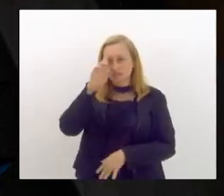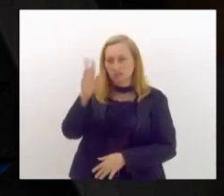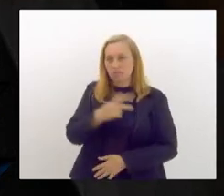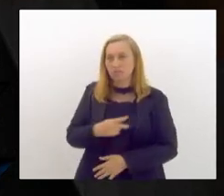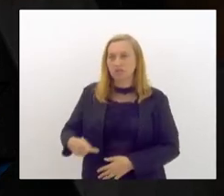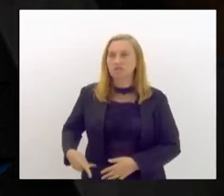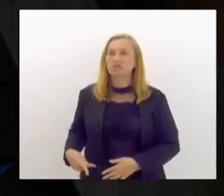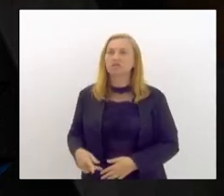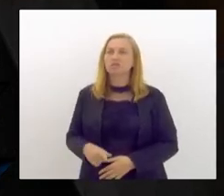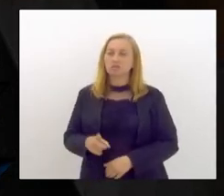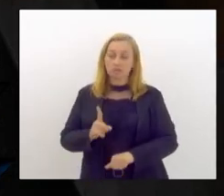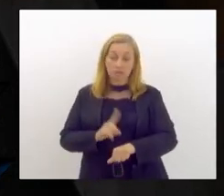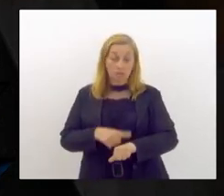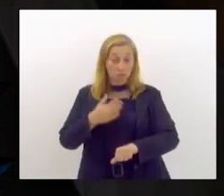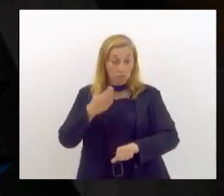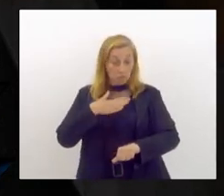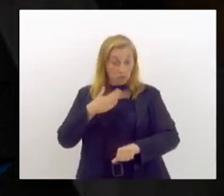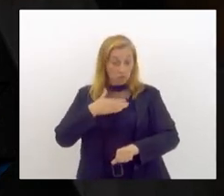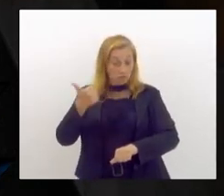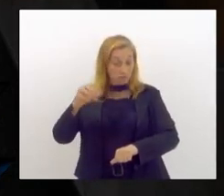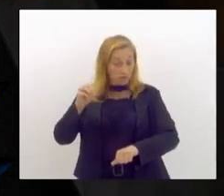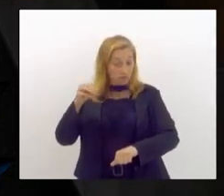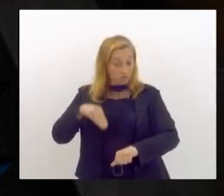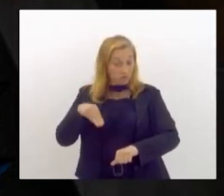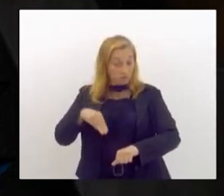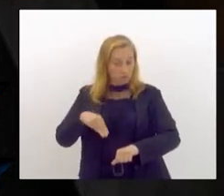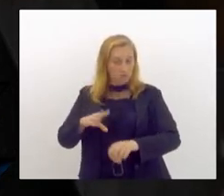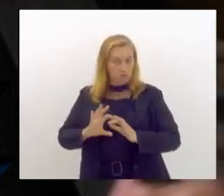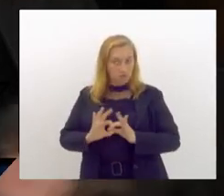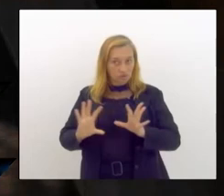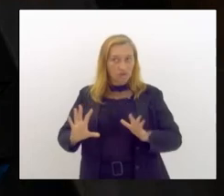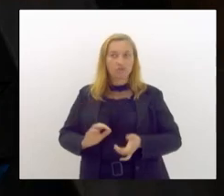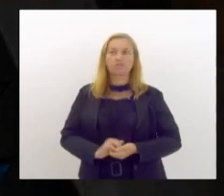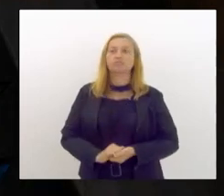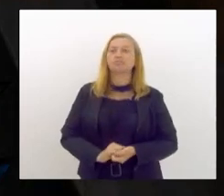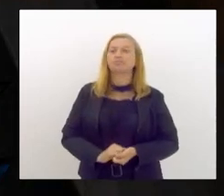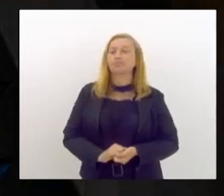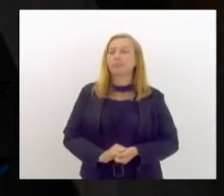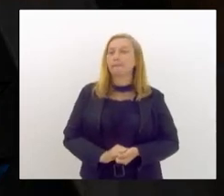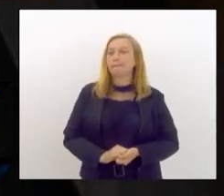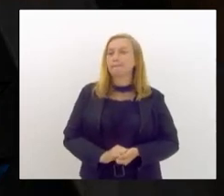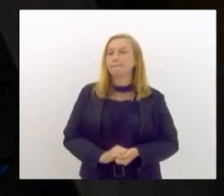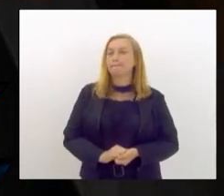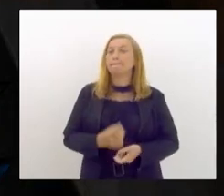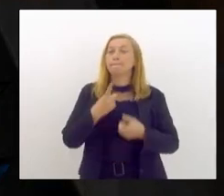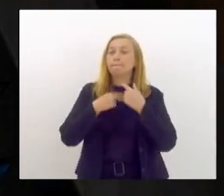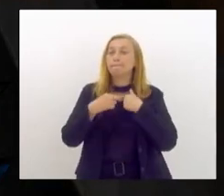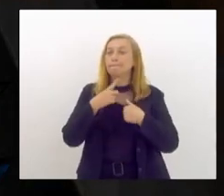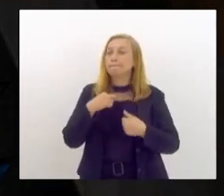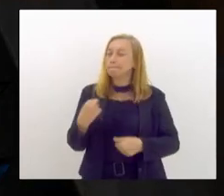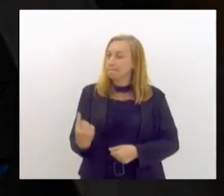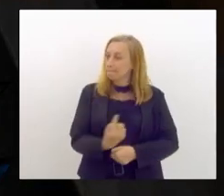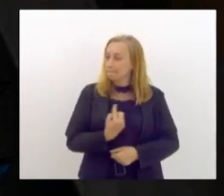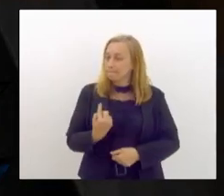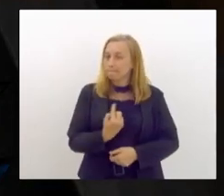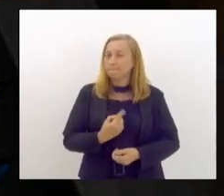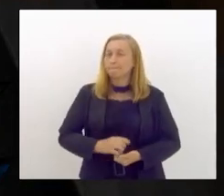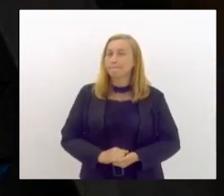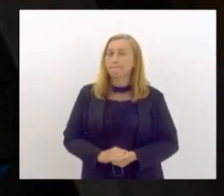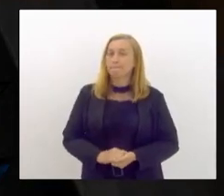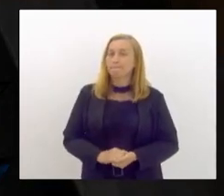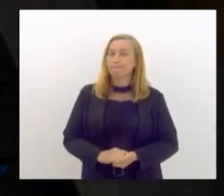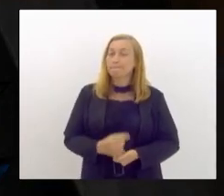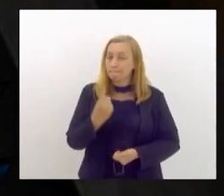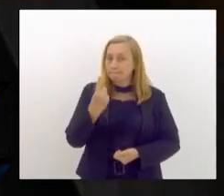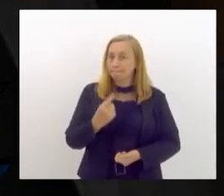presidente, dentro dos meus 10 minutos permitidos, o que a gente deseja é que,